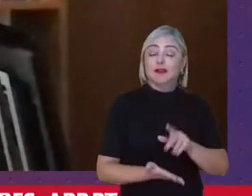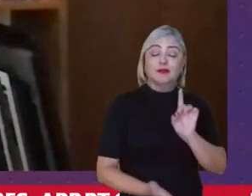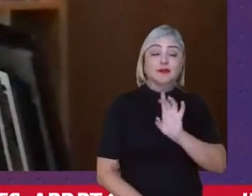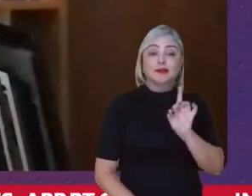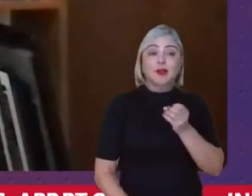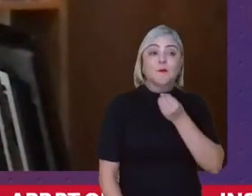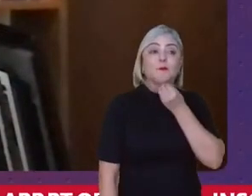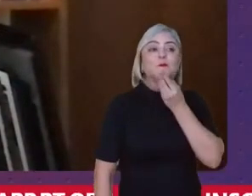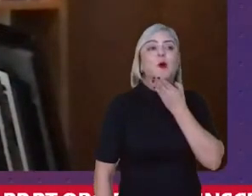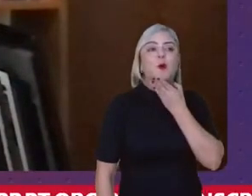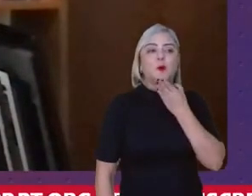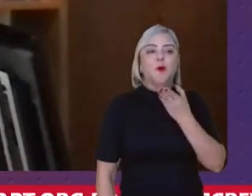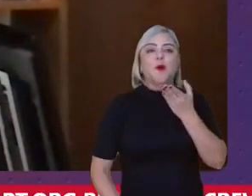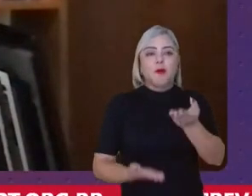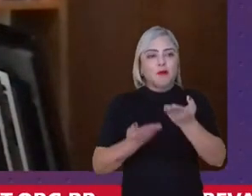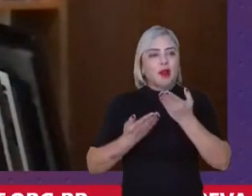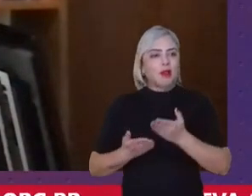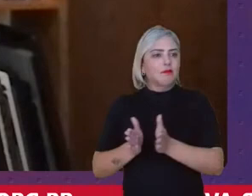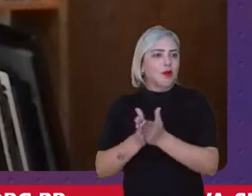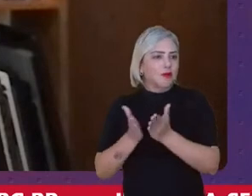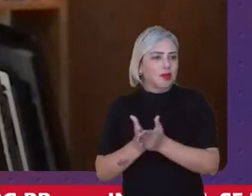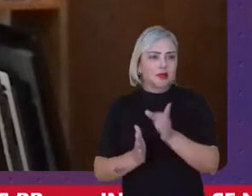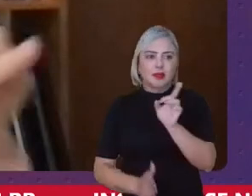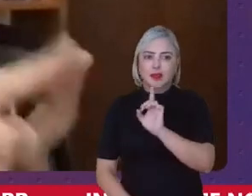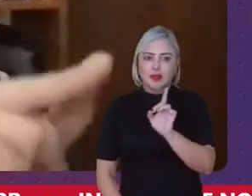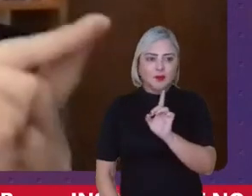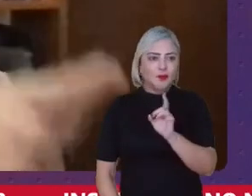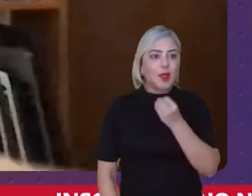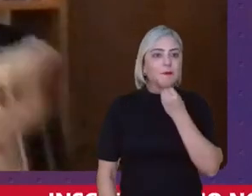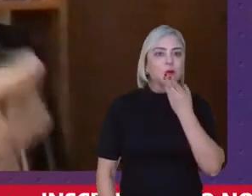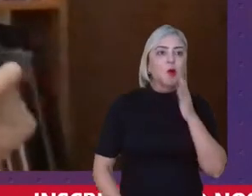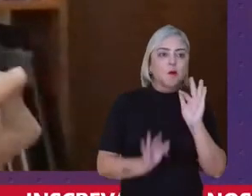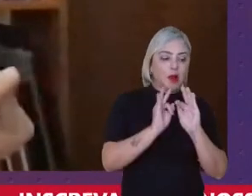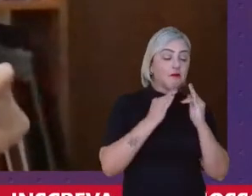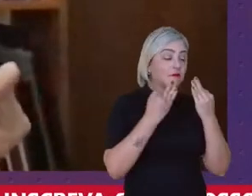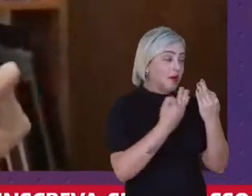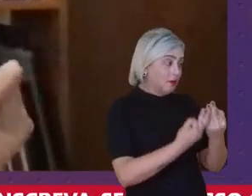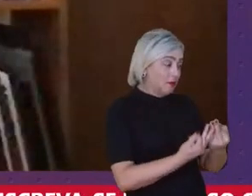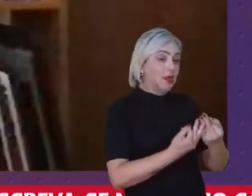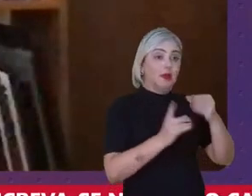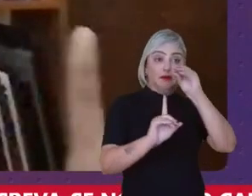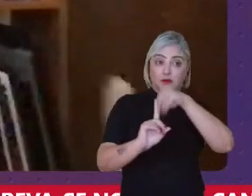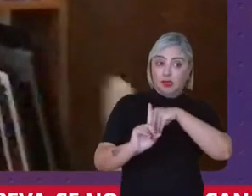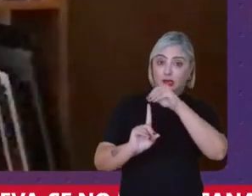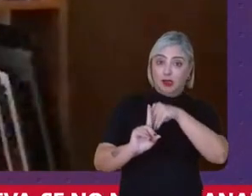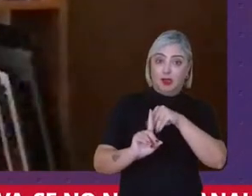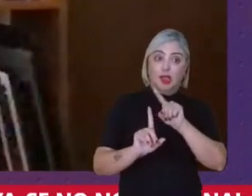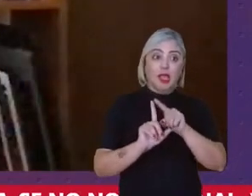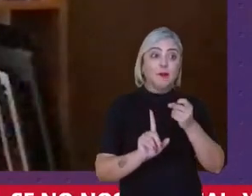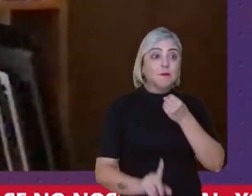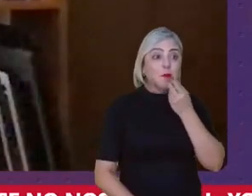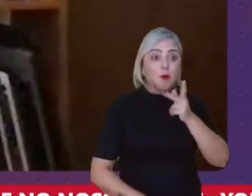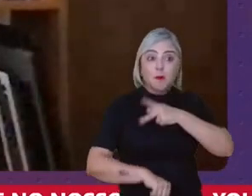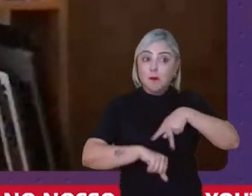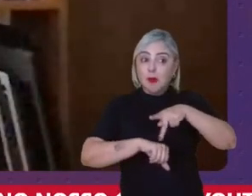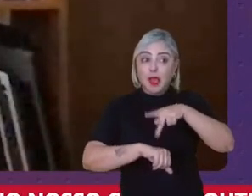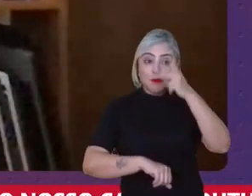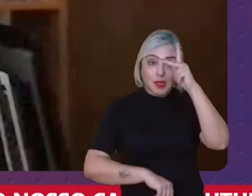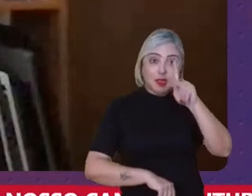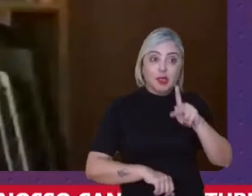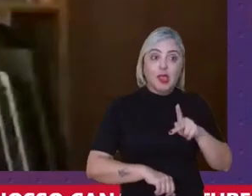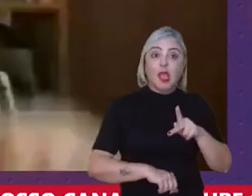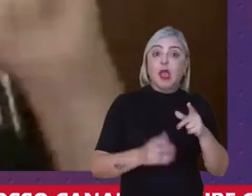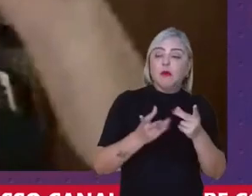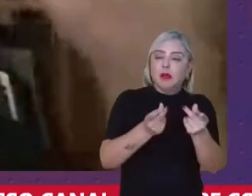só bom para quem está em situação de pobreza, não é só bom para as famílias em situação de pobreza, também é bom para o país, é bom